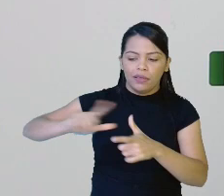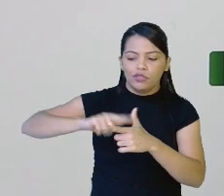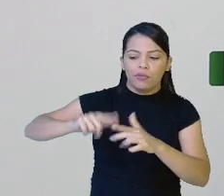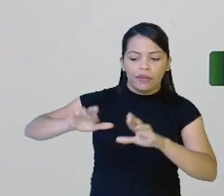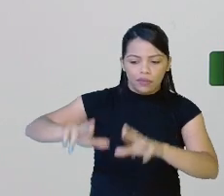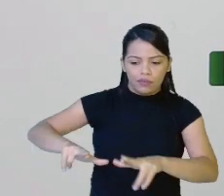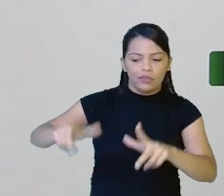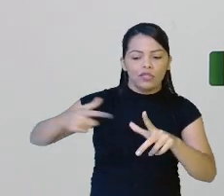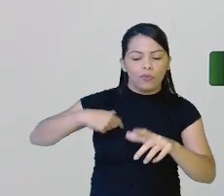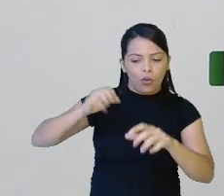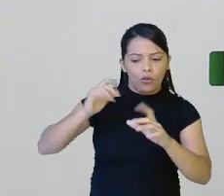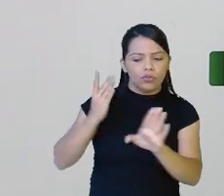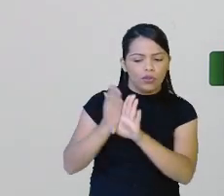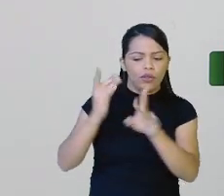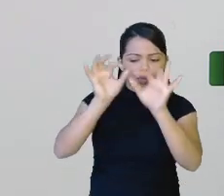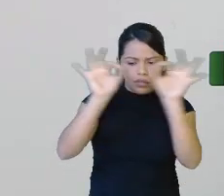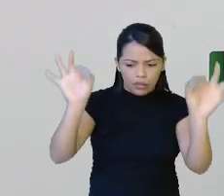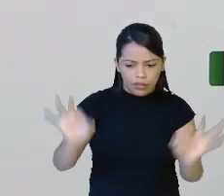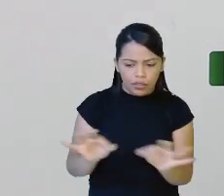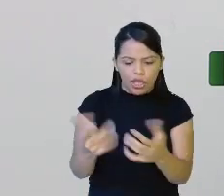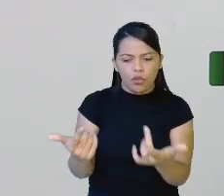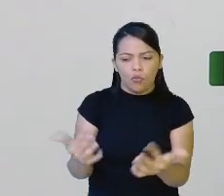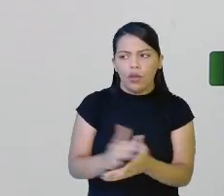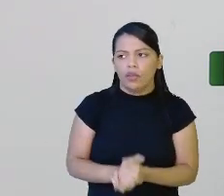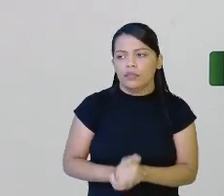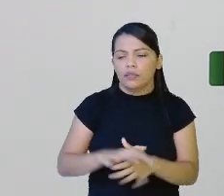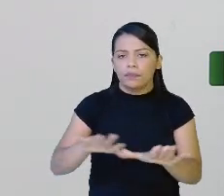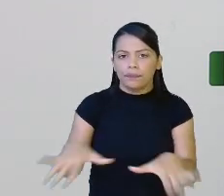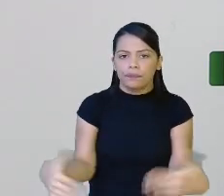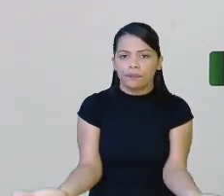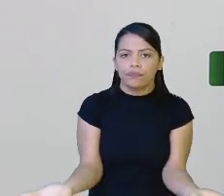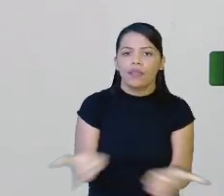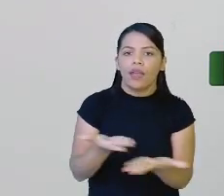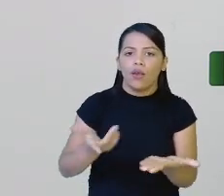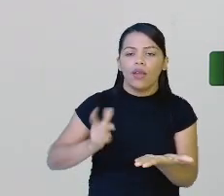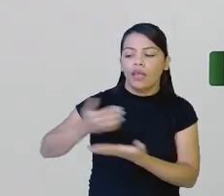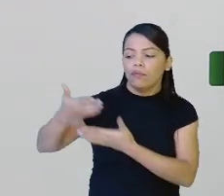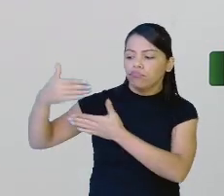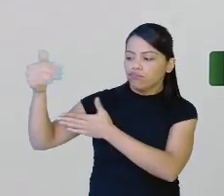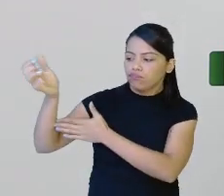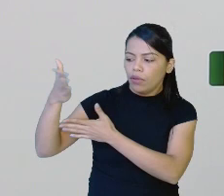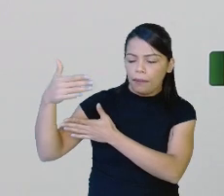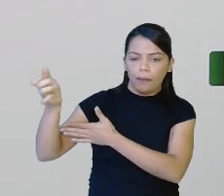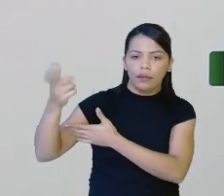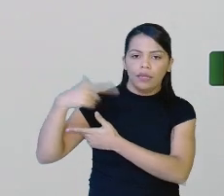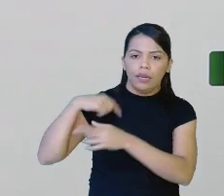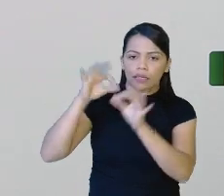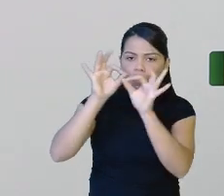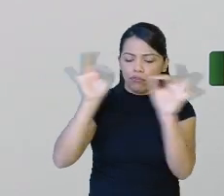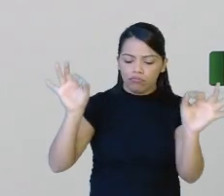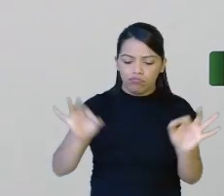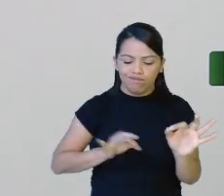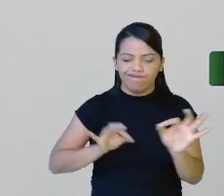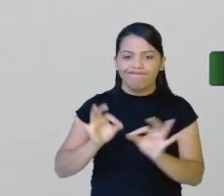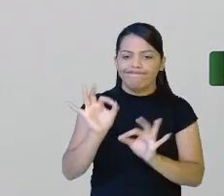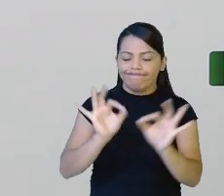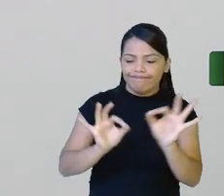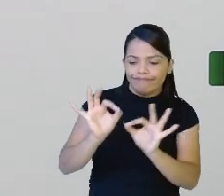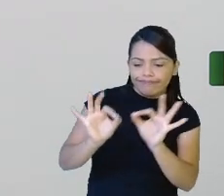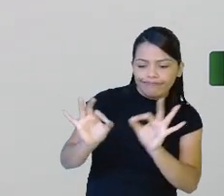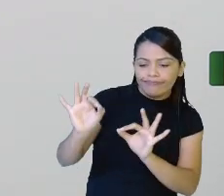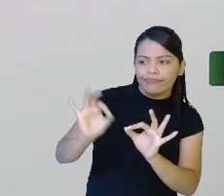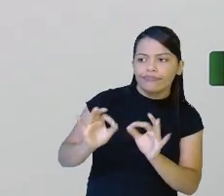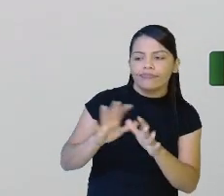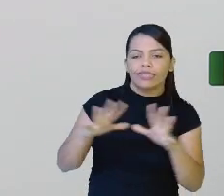Aqui eu tenho uma bandeira, ó, e eu tenho as medidas dela. O que é que eu vou precisar fazer? Simples, a soma